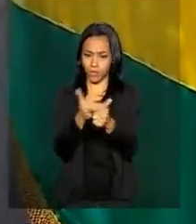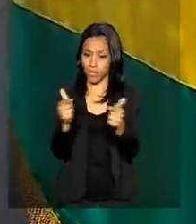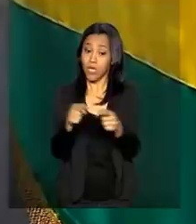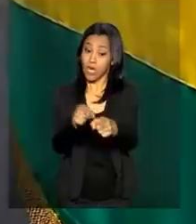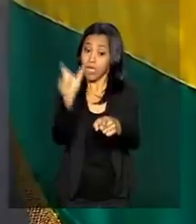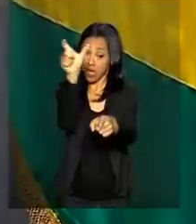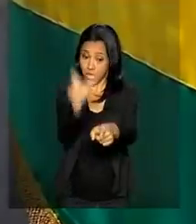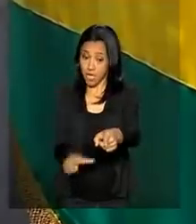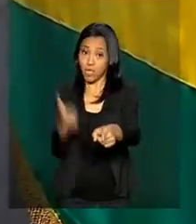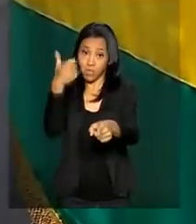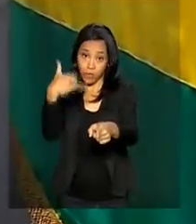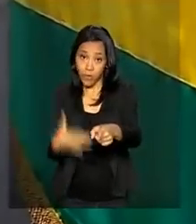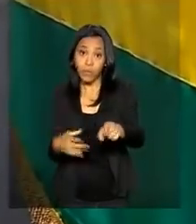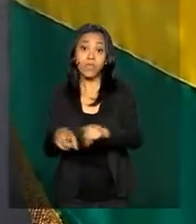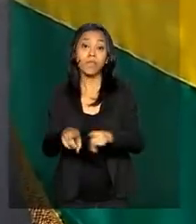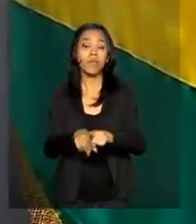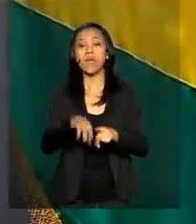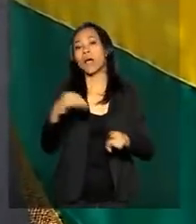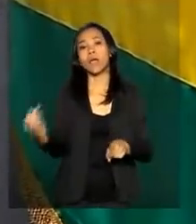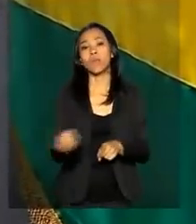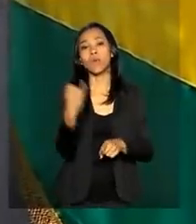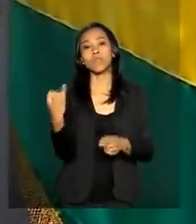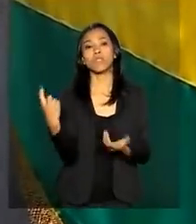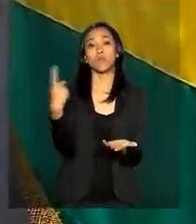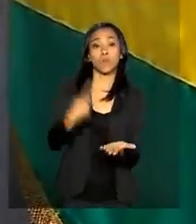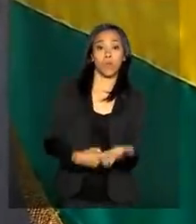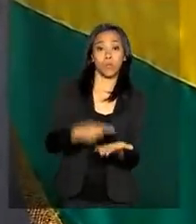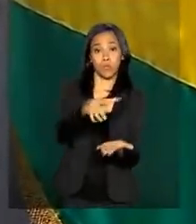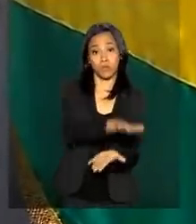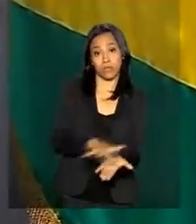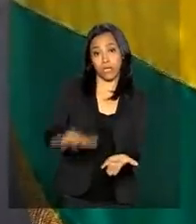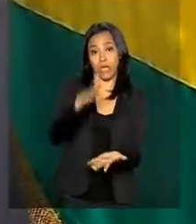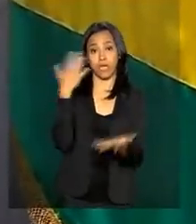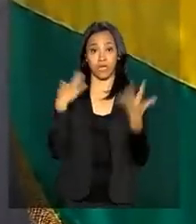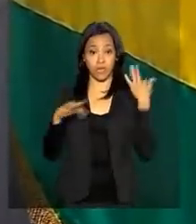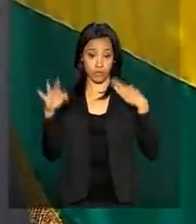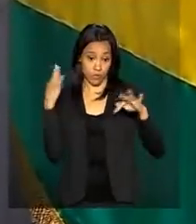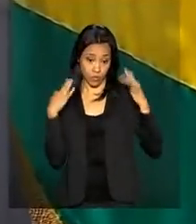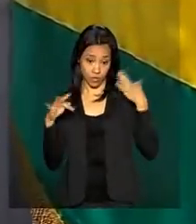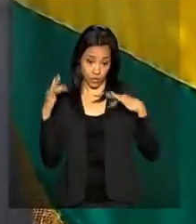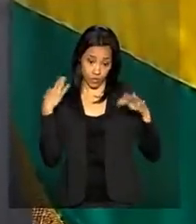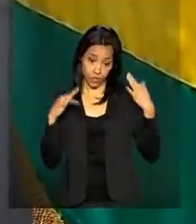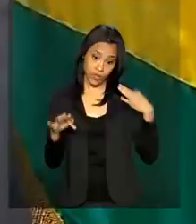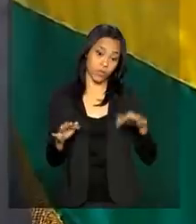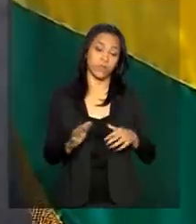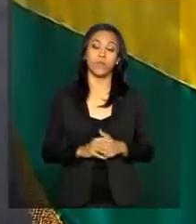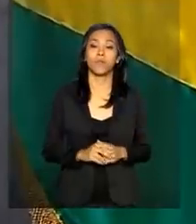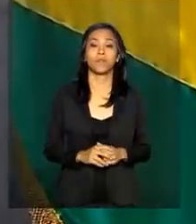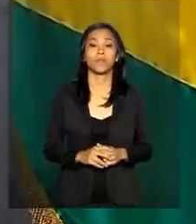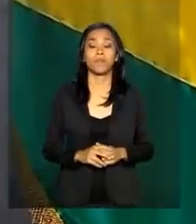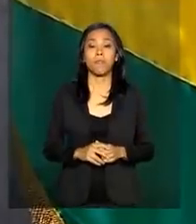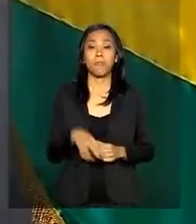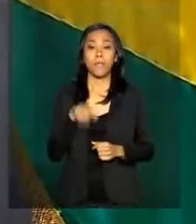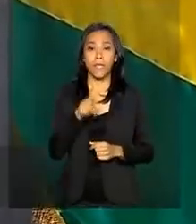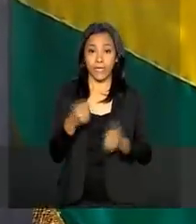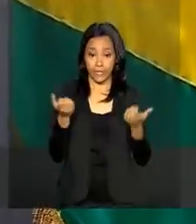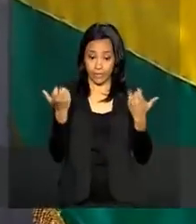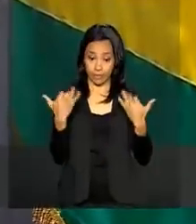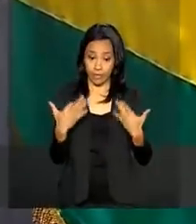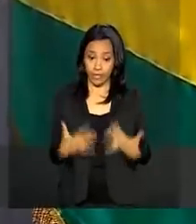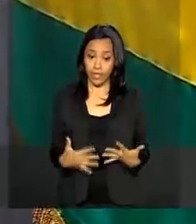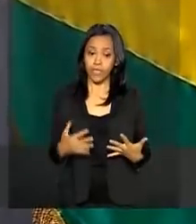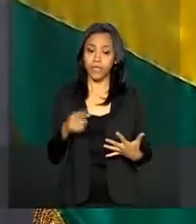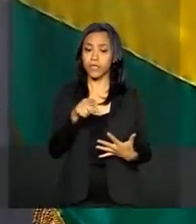destacou ainda a ância do acordo para o turismo se elimina ring va permitir que